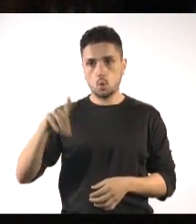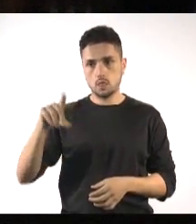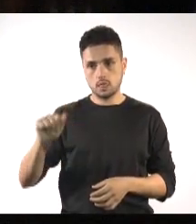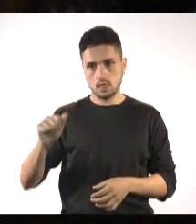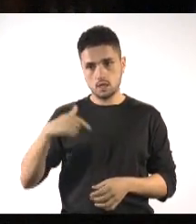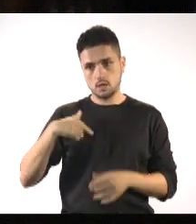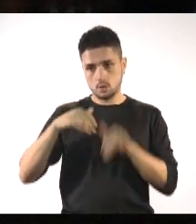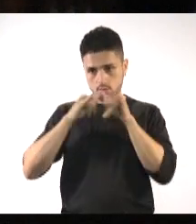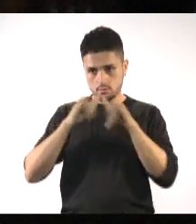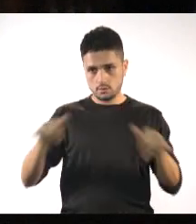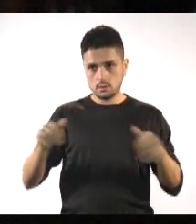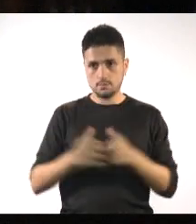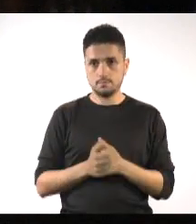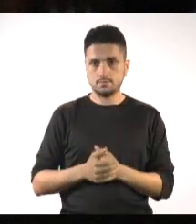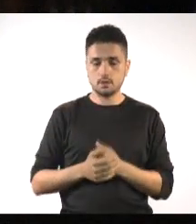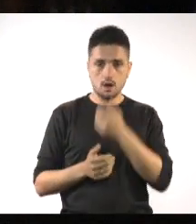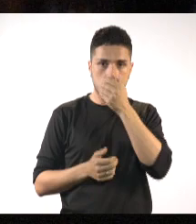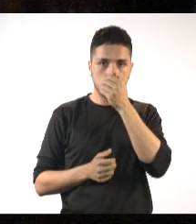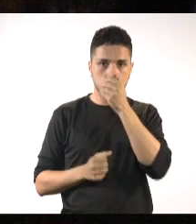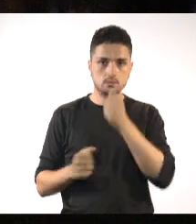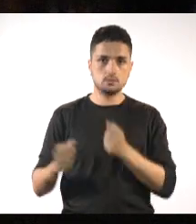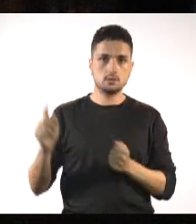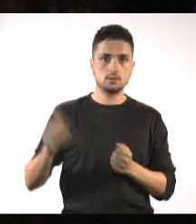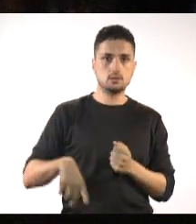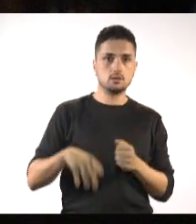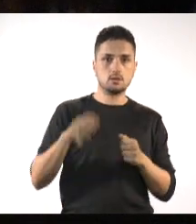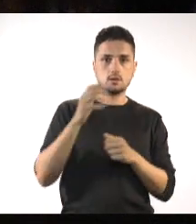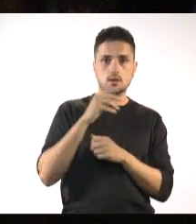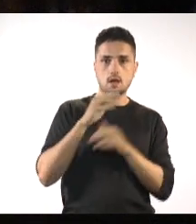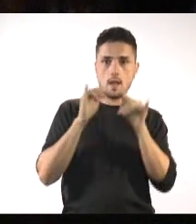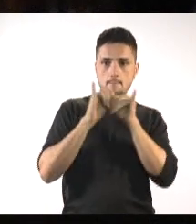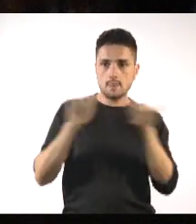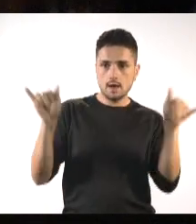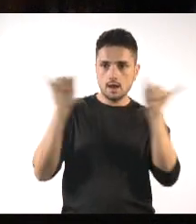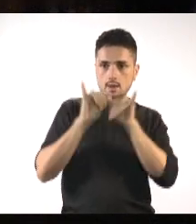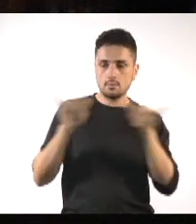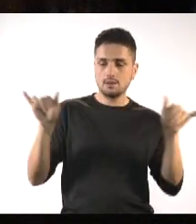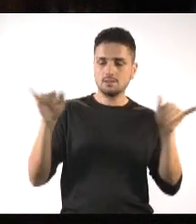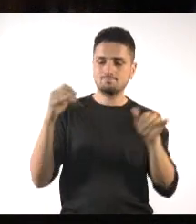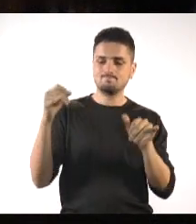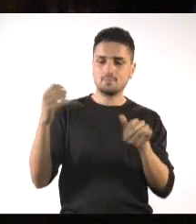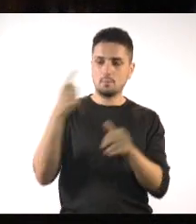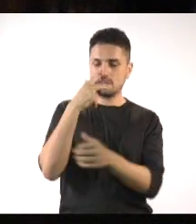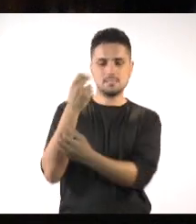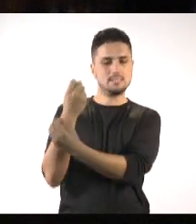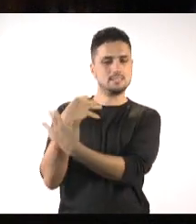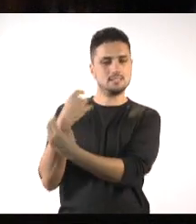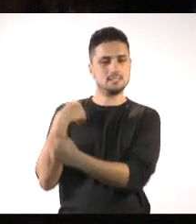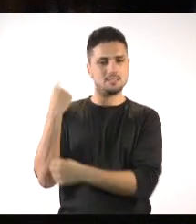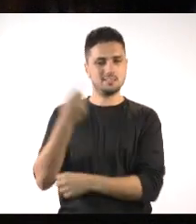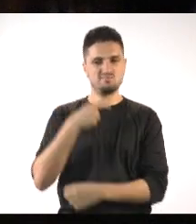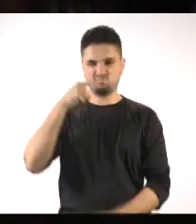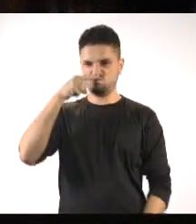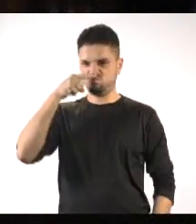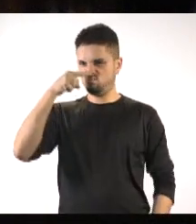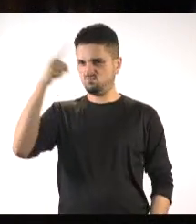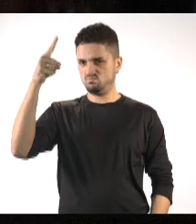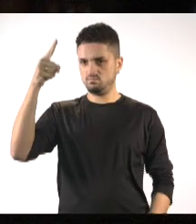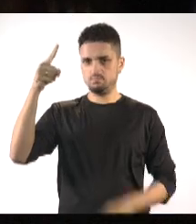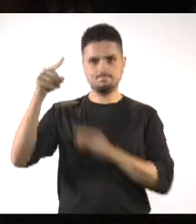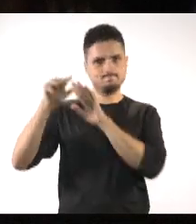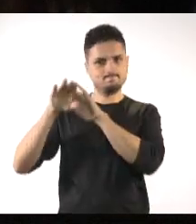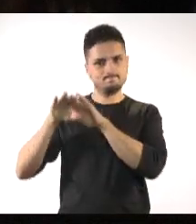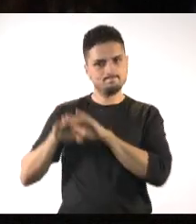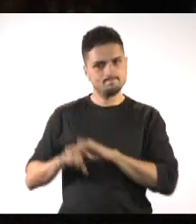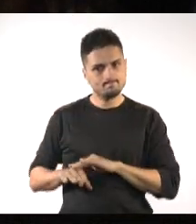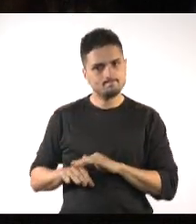na verdade, essa parábola é a parábola que ensina a gente a descer do pedestal, não é? Porque de vez em quando a gente se coloca num pedestal para